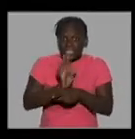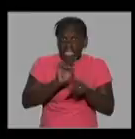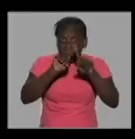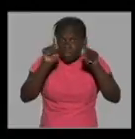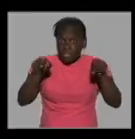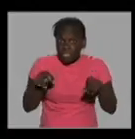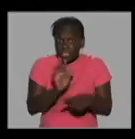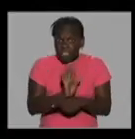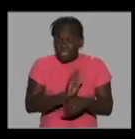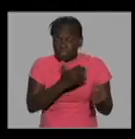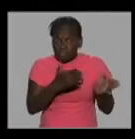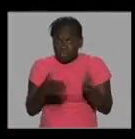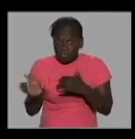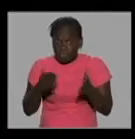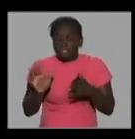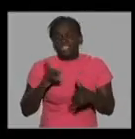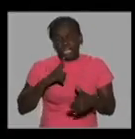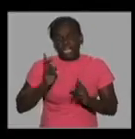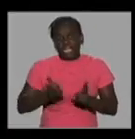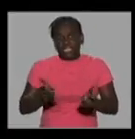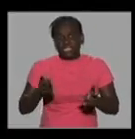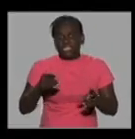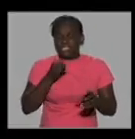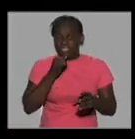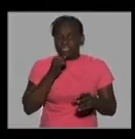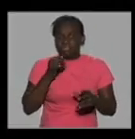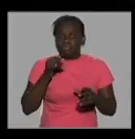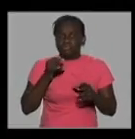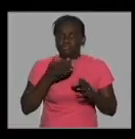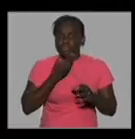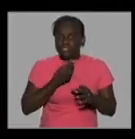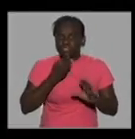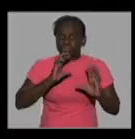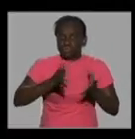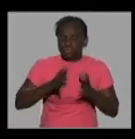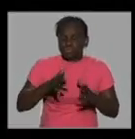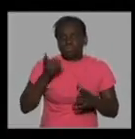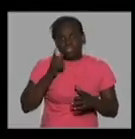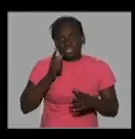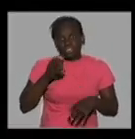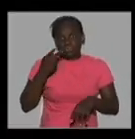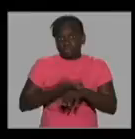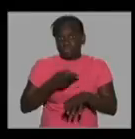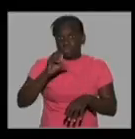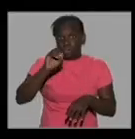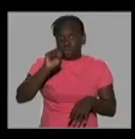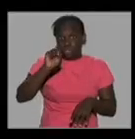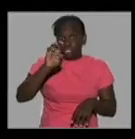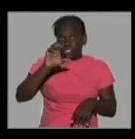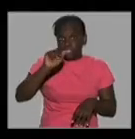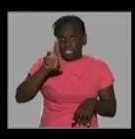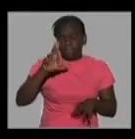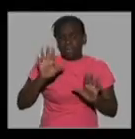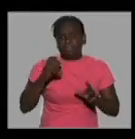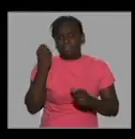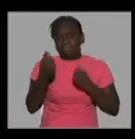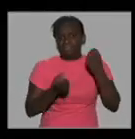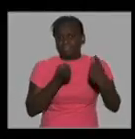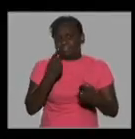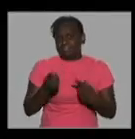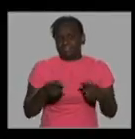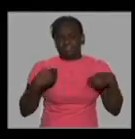acho que a disputa ainda está tendo. A gente tem algumas iniciativas, como Menino Mundo, que concorreu ao Oscar e tal, mas ainda são pontuais. A gente precisa